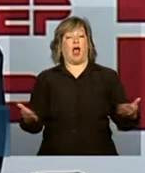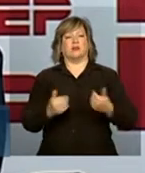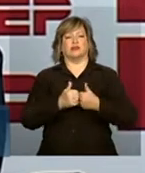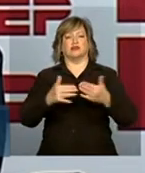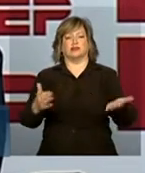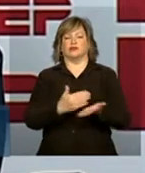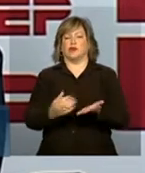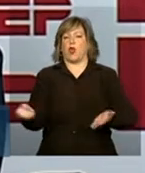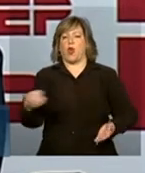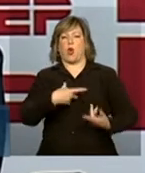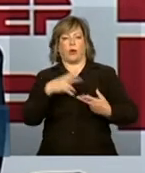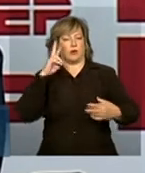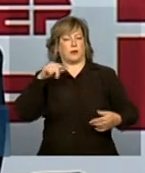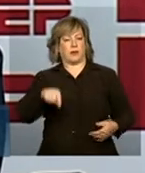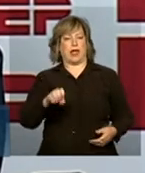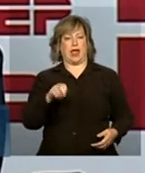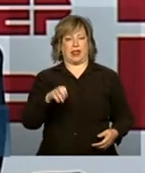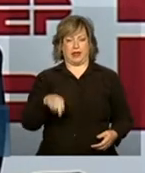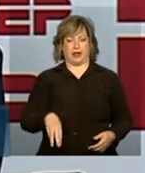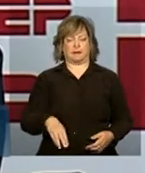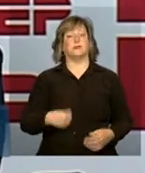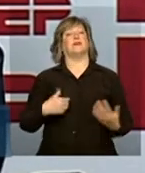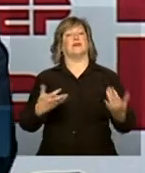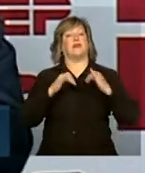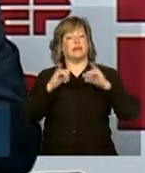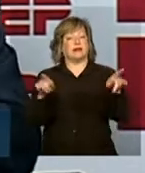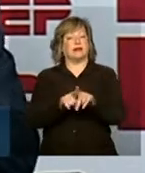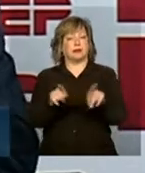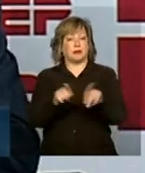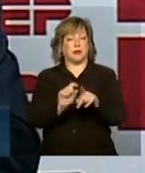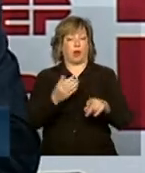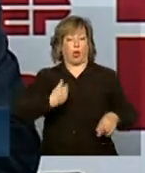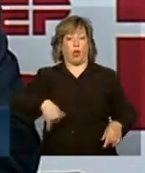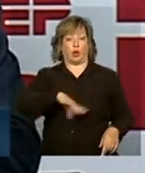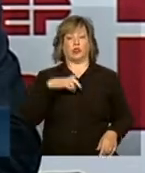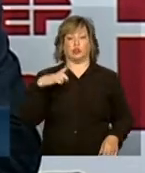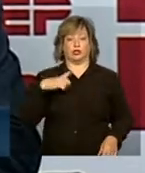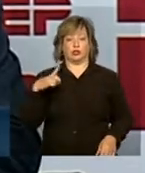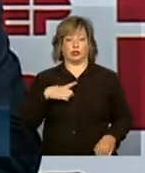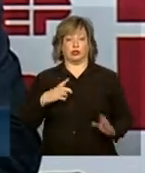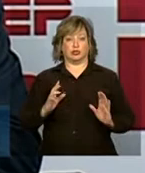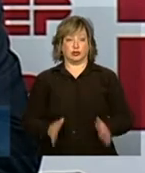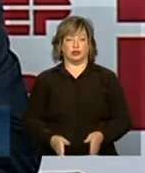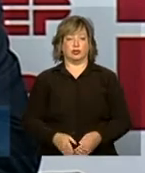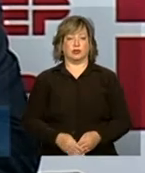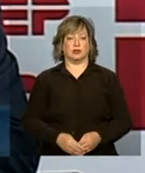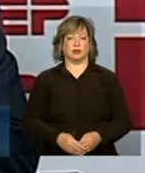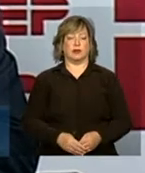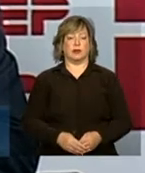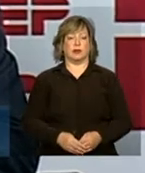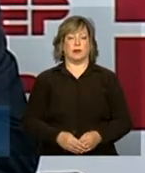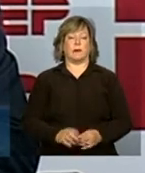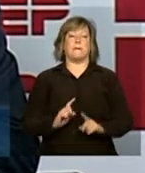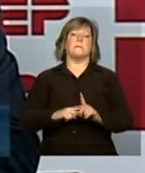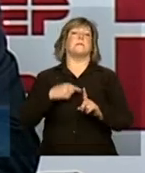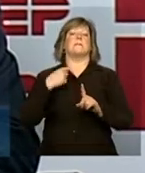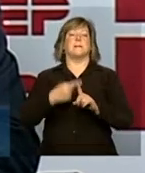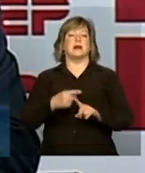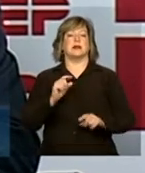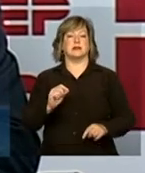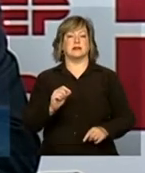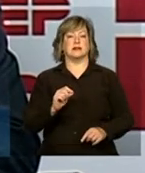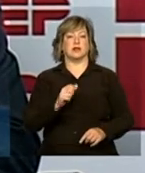Enem. Eu queria também registrar que nós tivemos mais 12